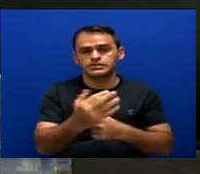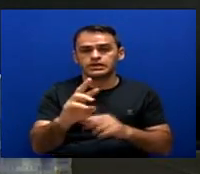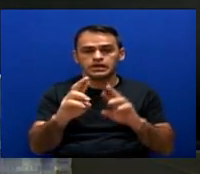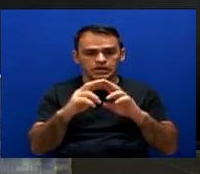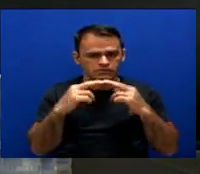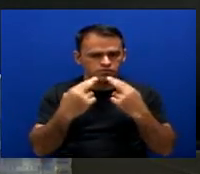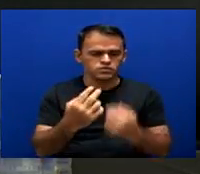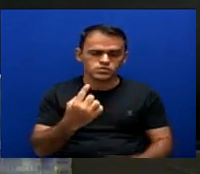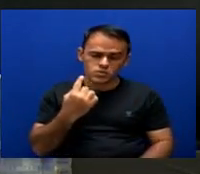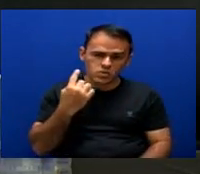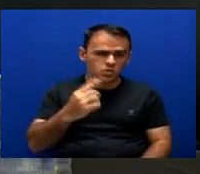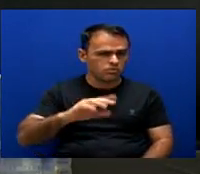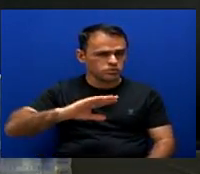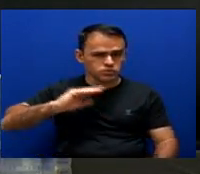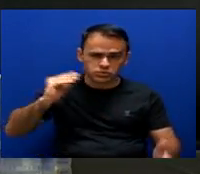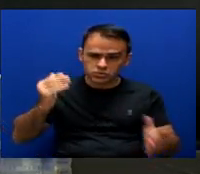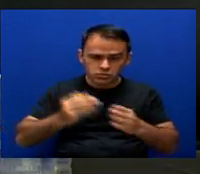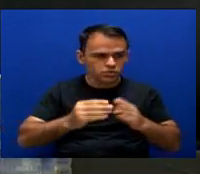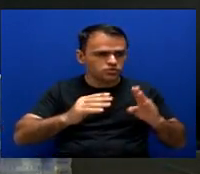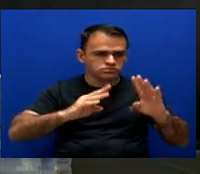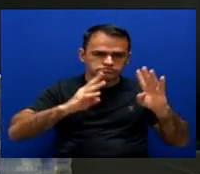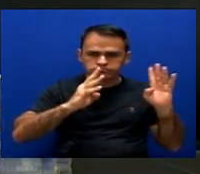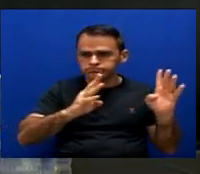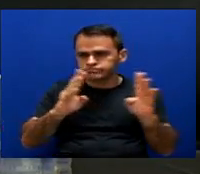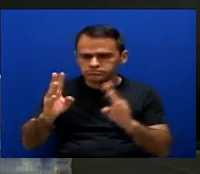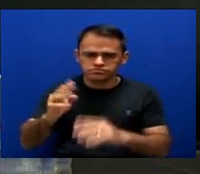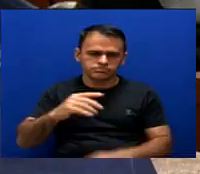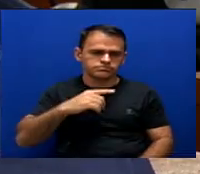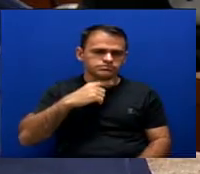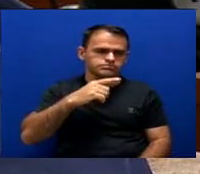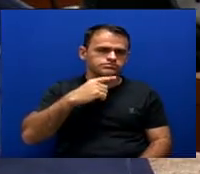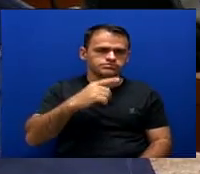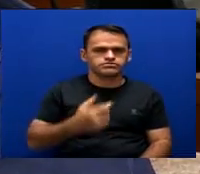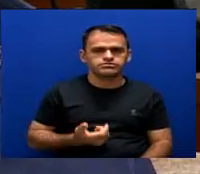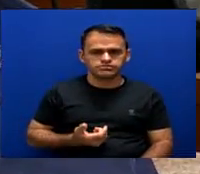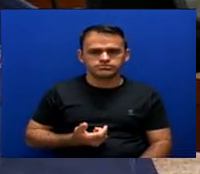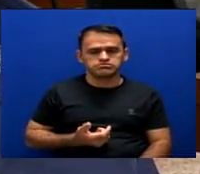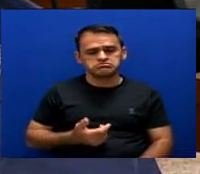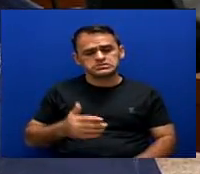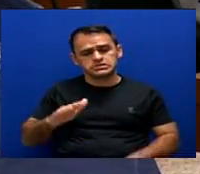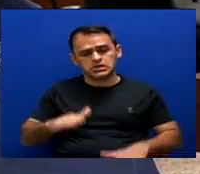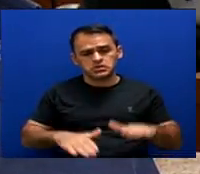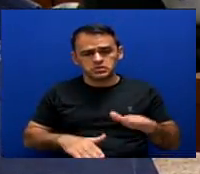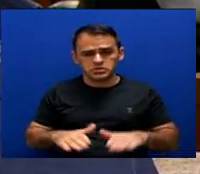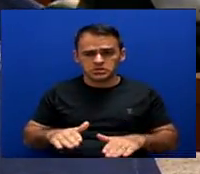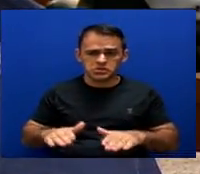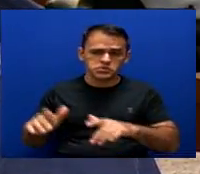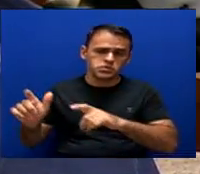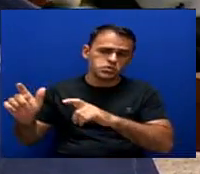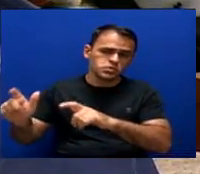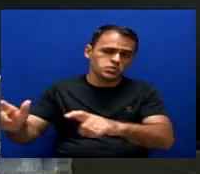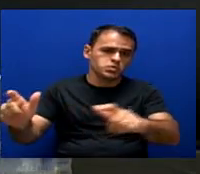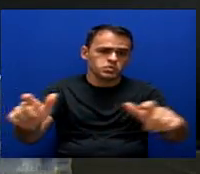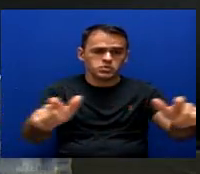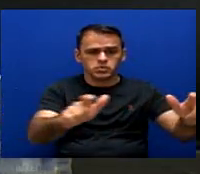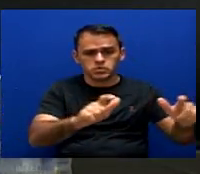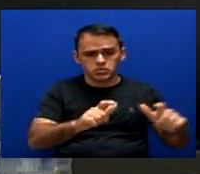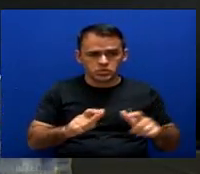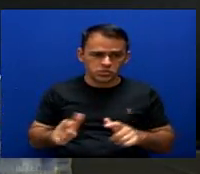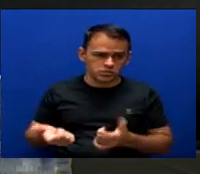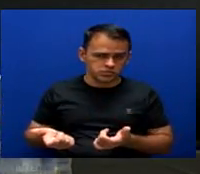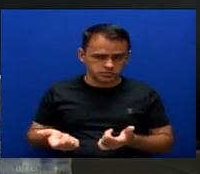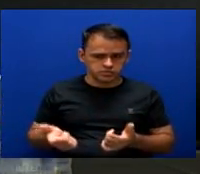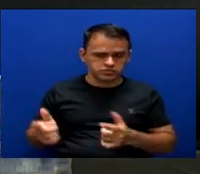do tac ouvir todo mundo por isso a necessidade de se fazer talvez localmente ao o próprio